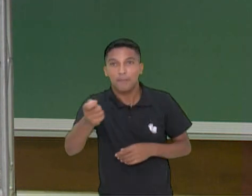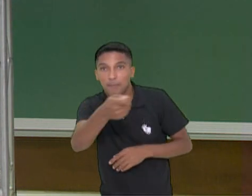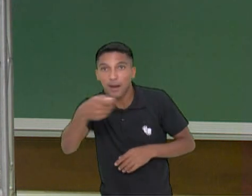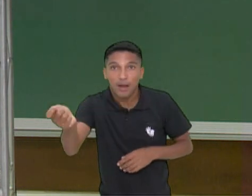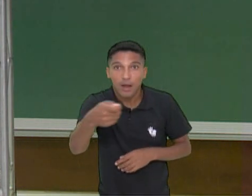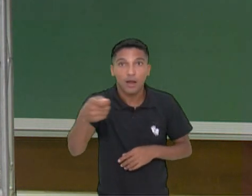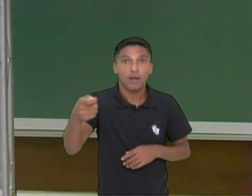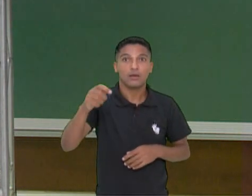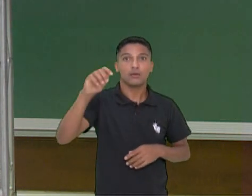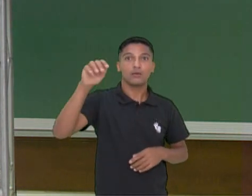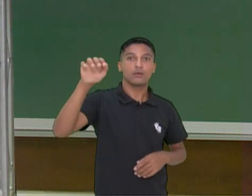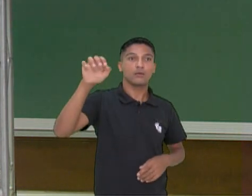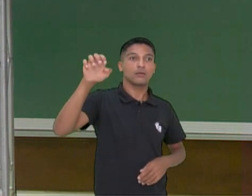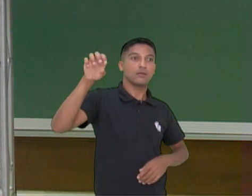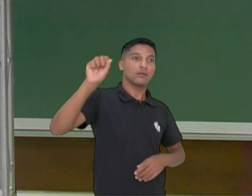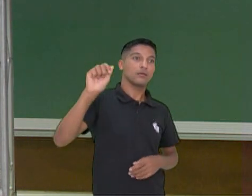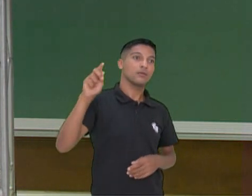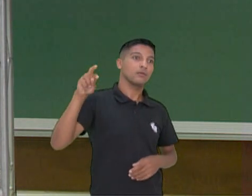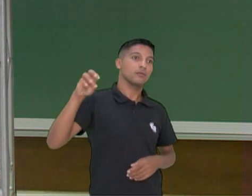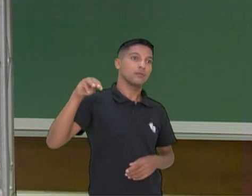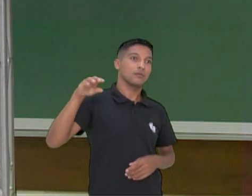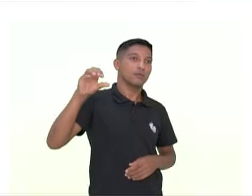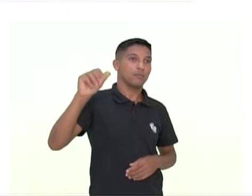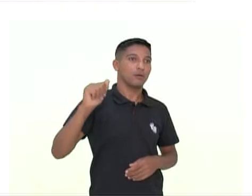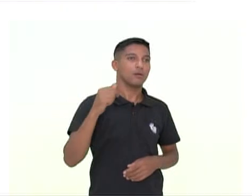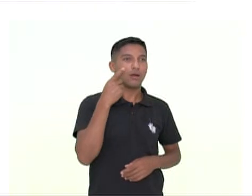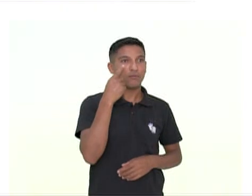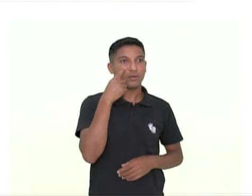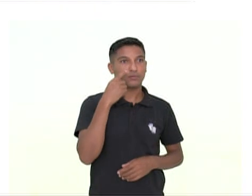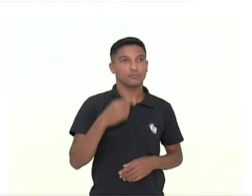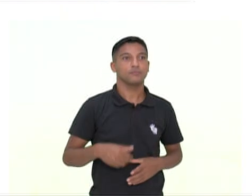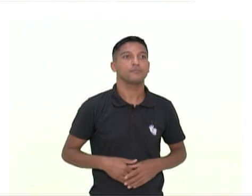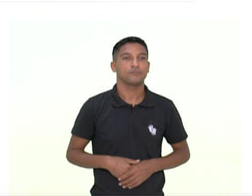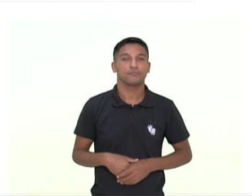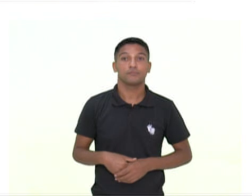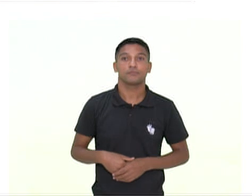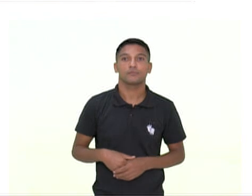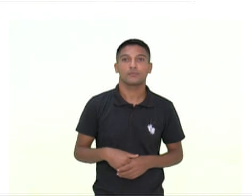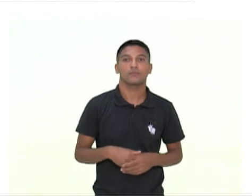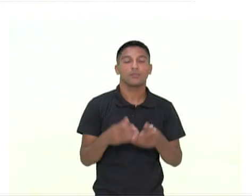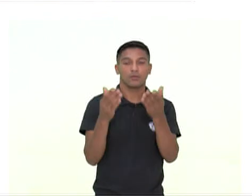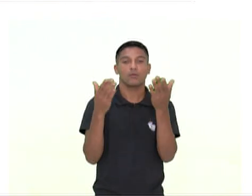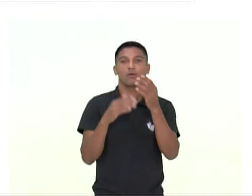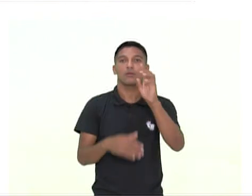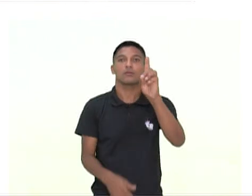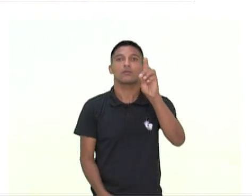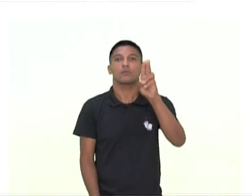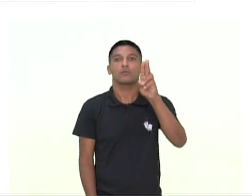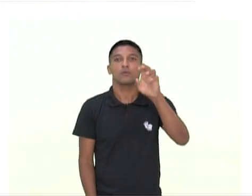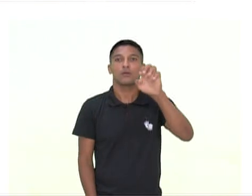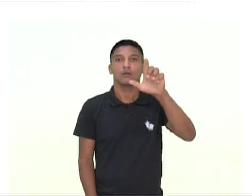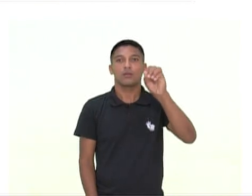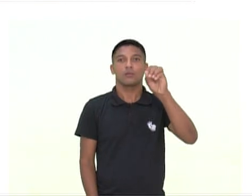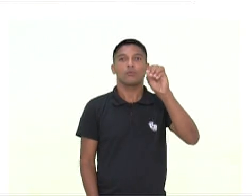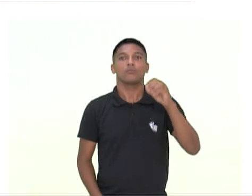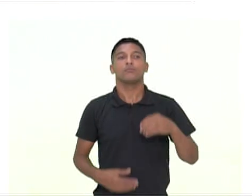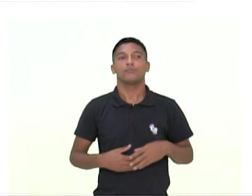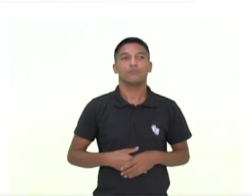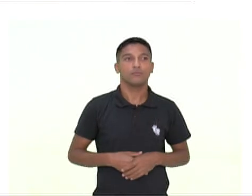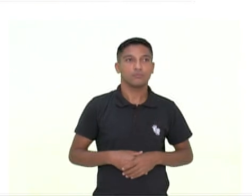o duelo como que acontece o duelo são três tempos de 30 minutos